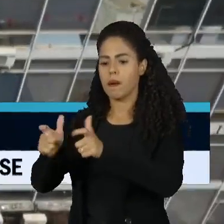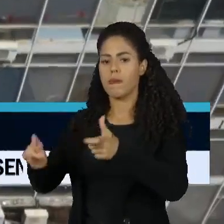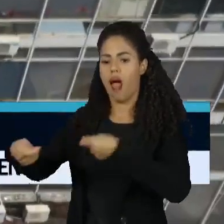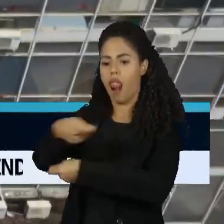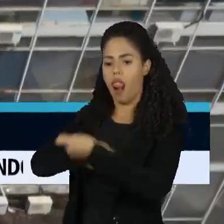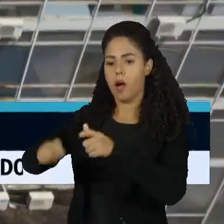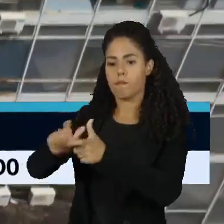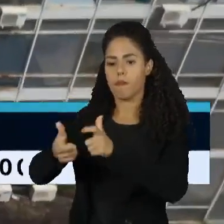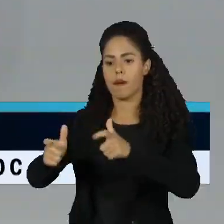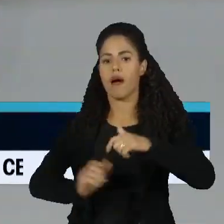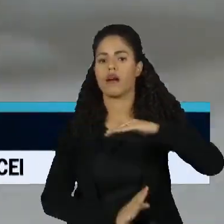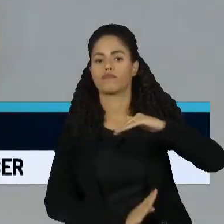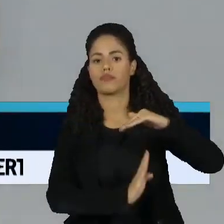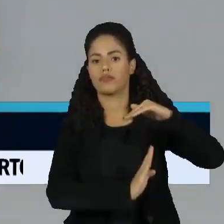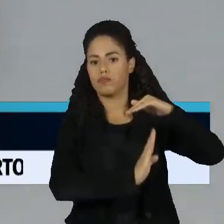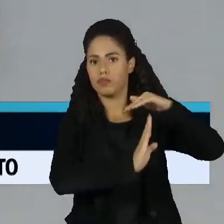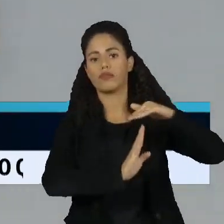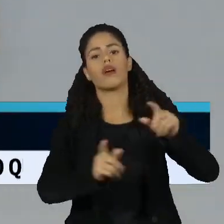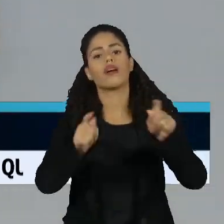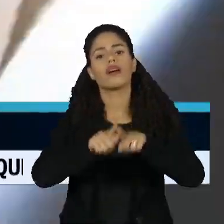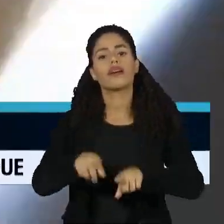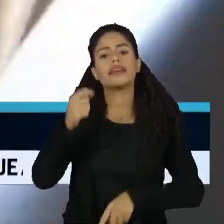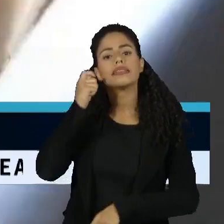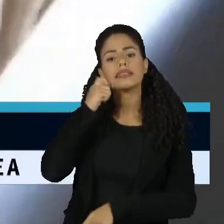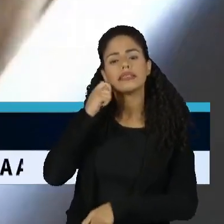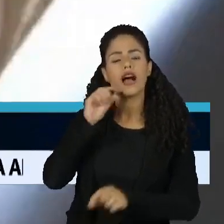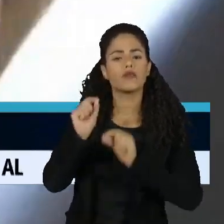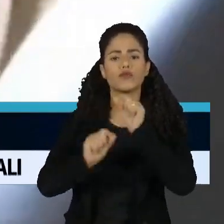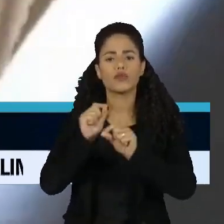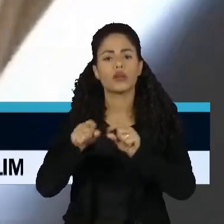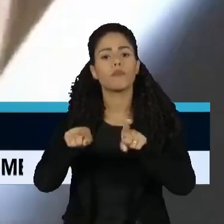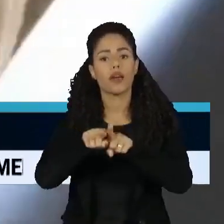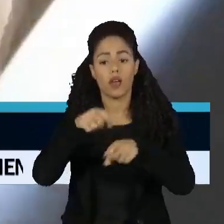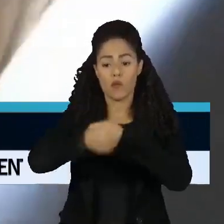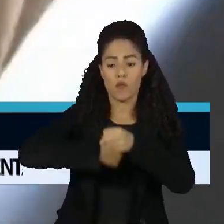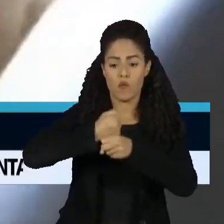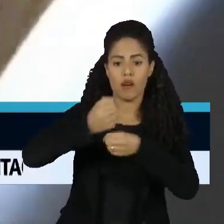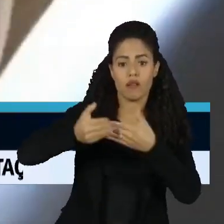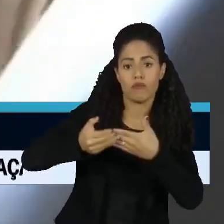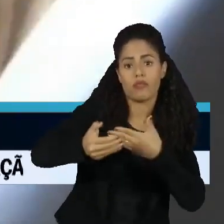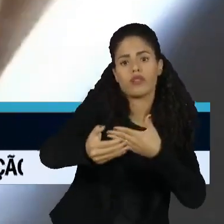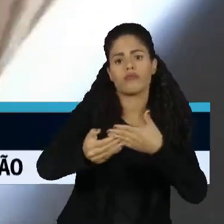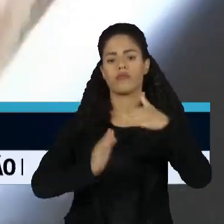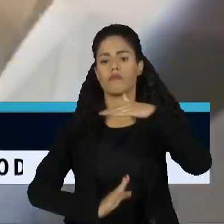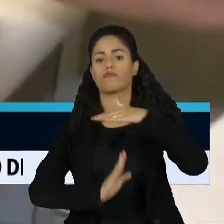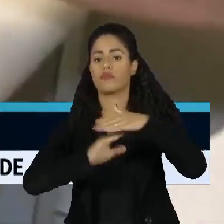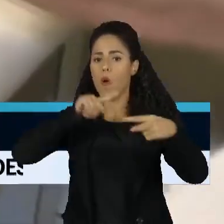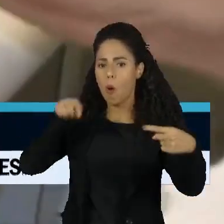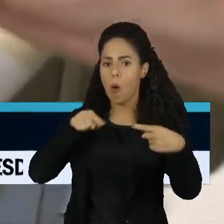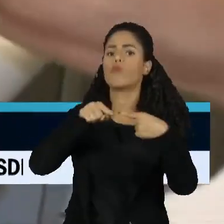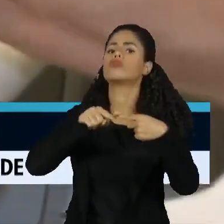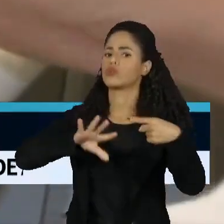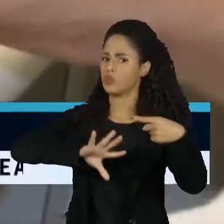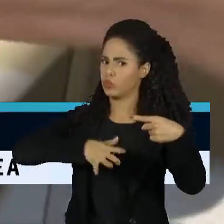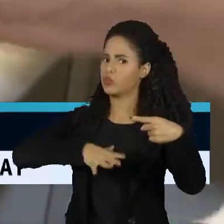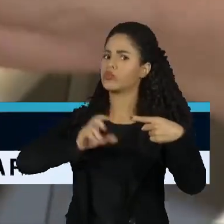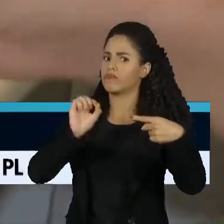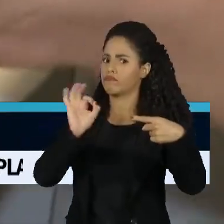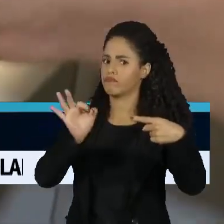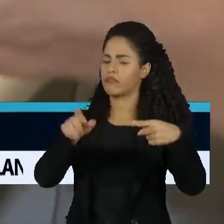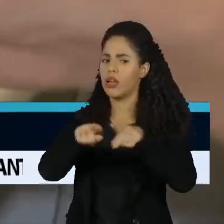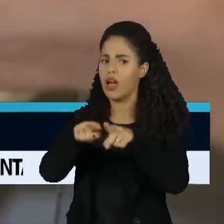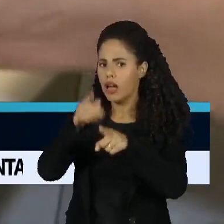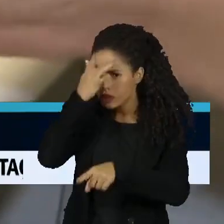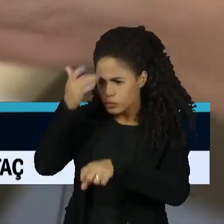o texto preverá o déficit público já no ano que vem meta considerada ousada por especialistas